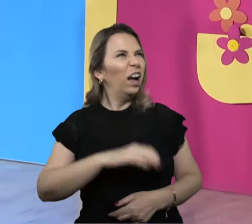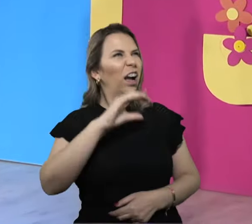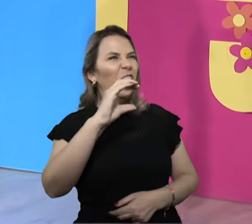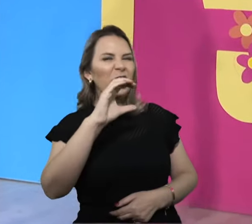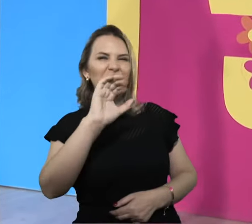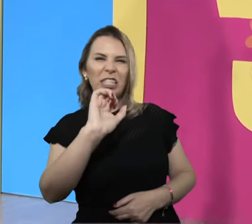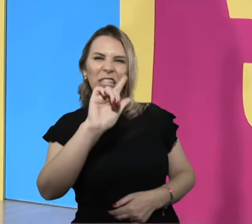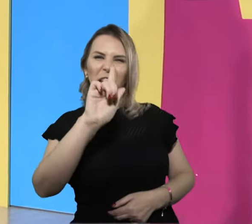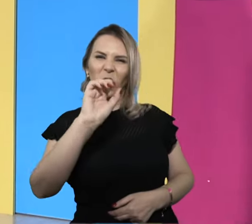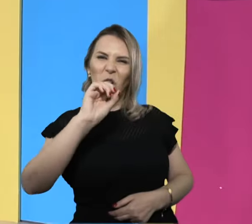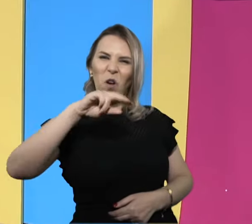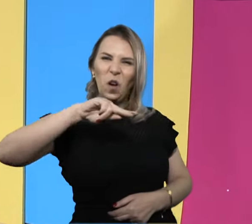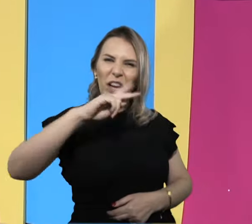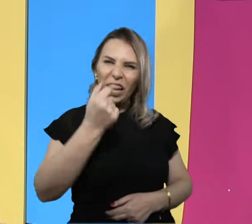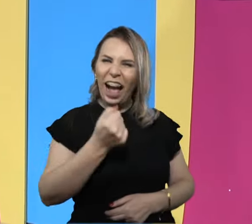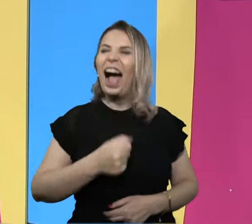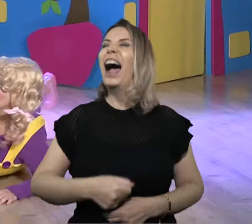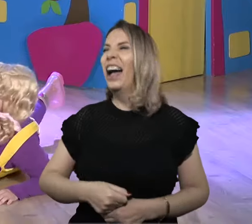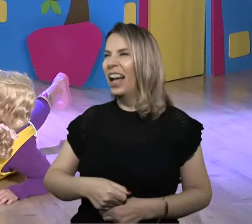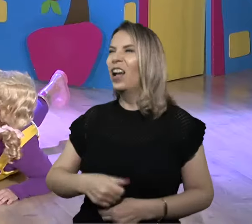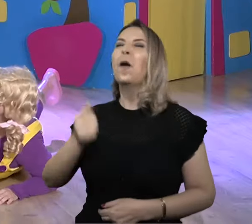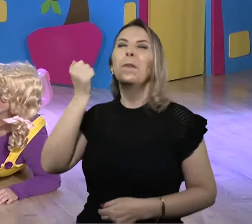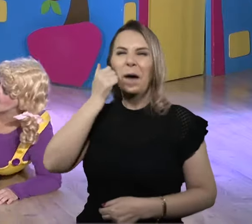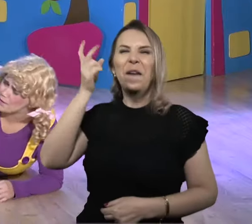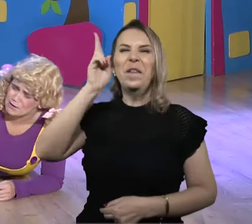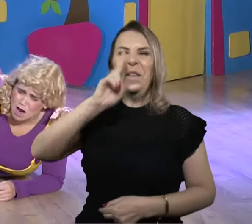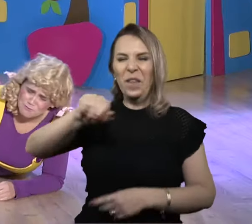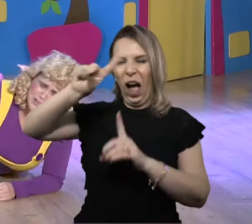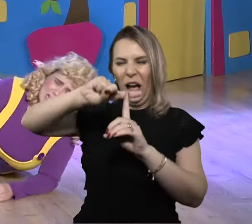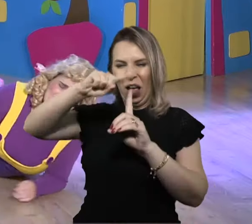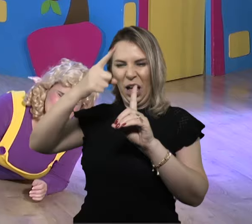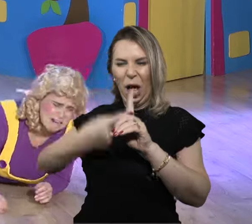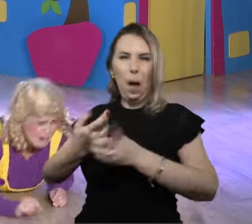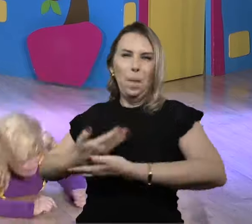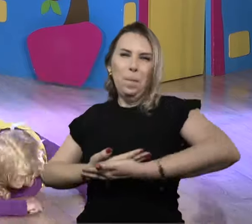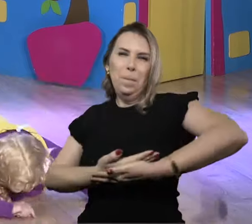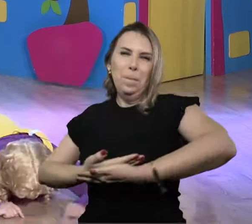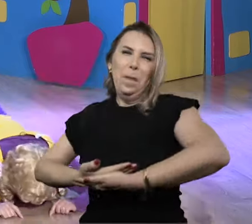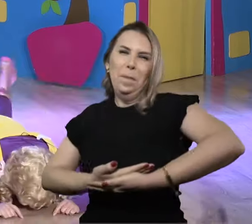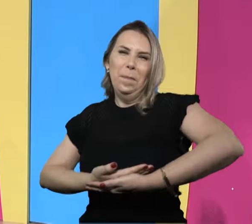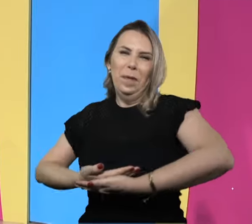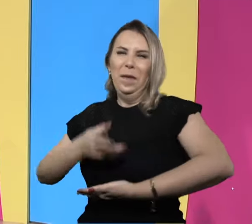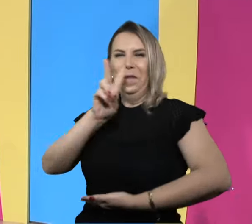Ela fez um pedido pra cegonha? Ela vai ter um bebê novinho!